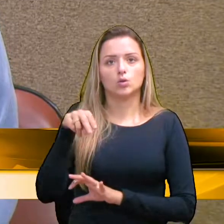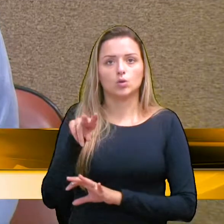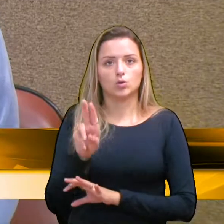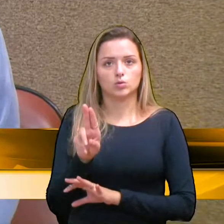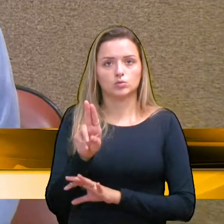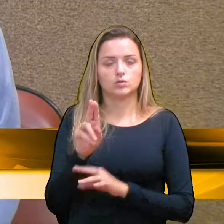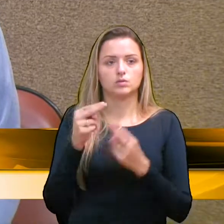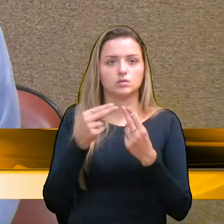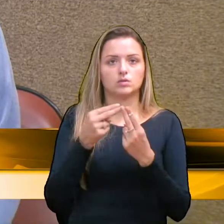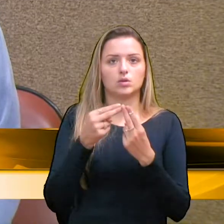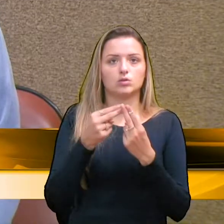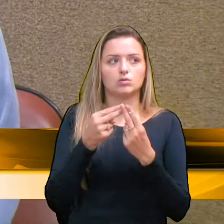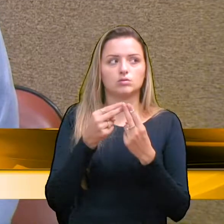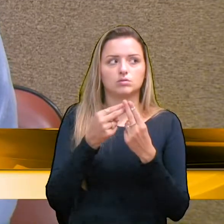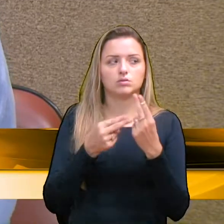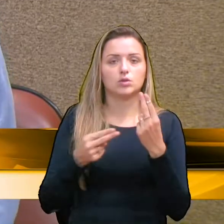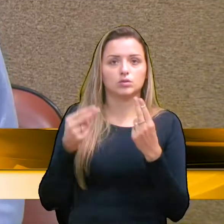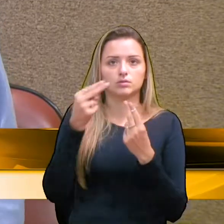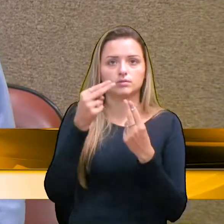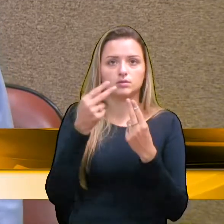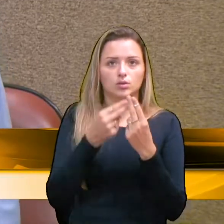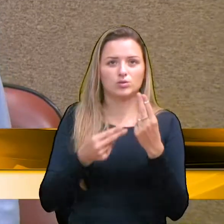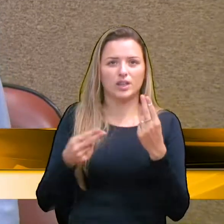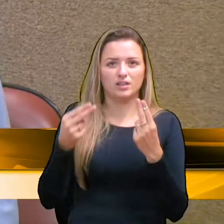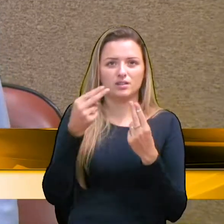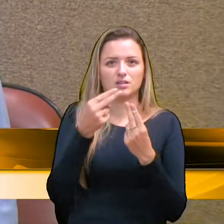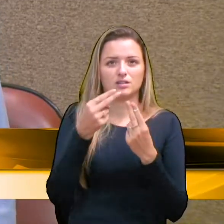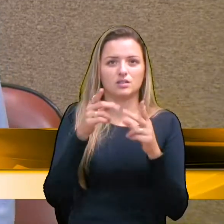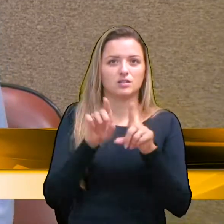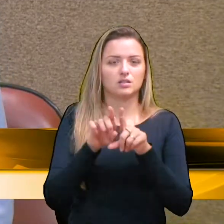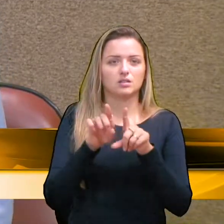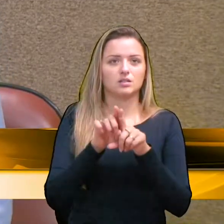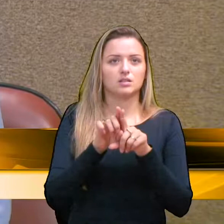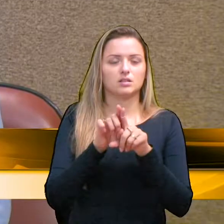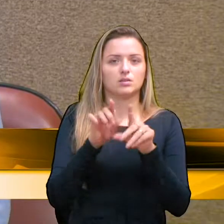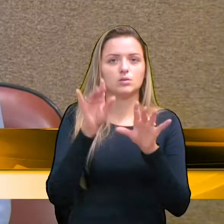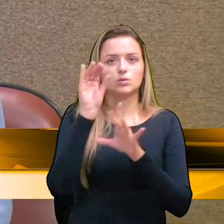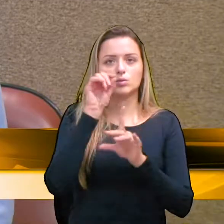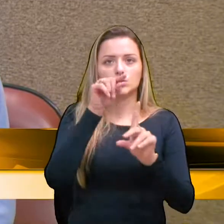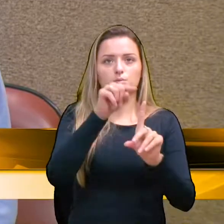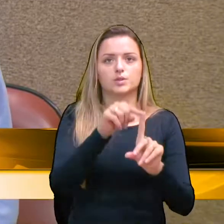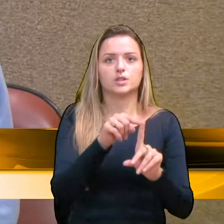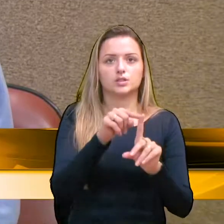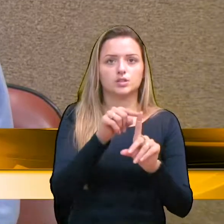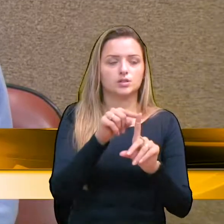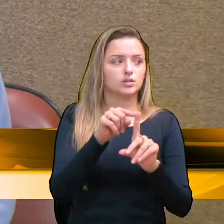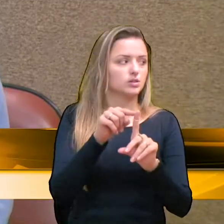ONU, com o objetivo de erradicação da fome.